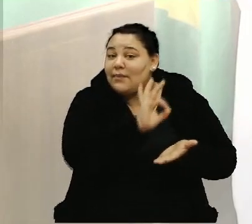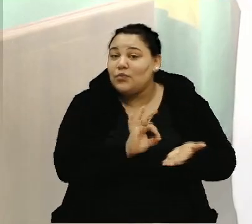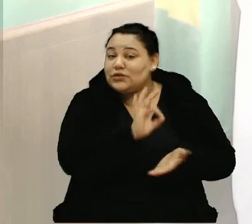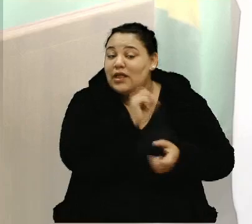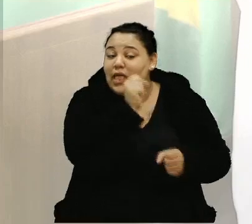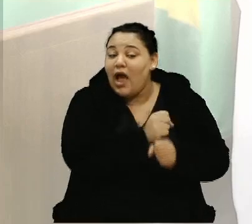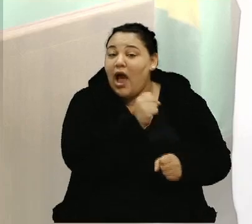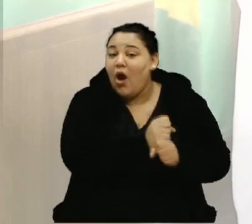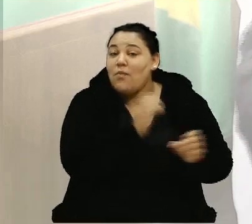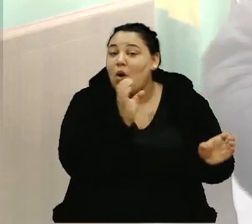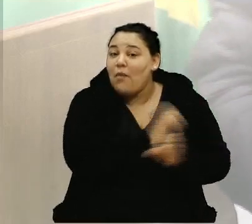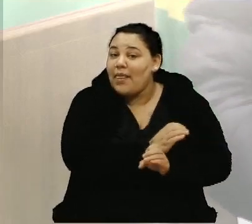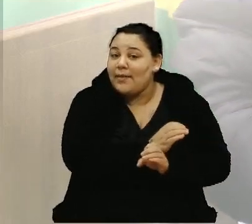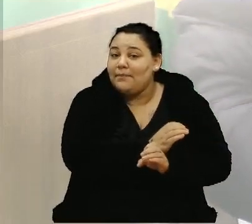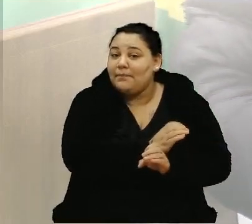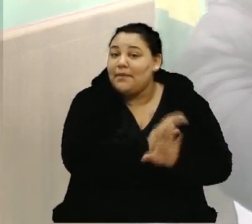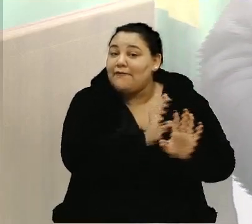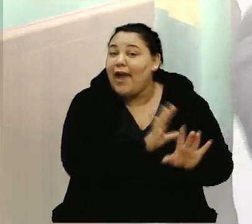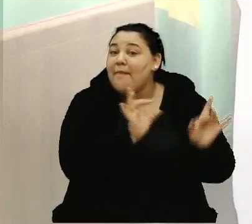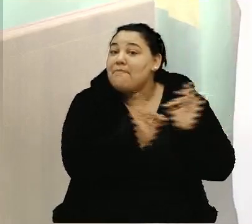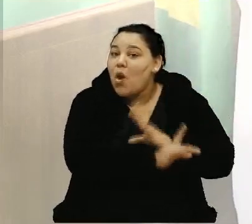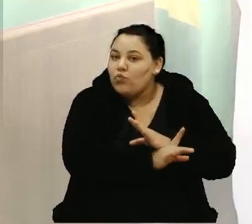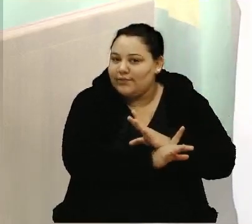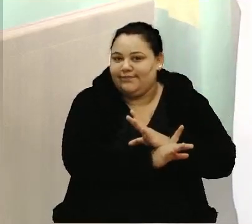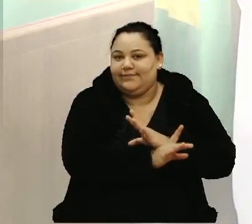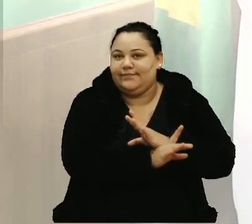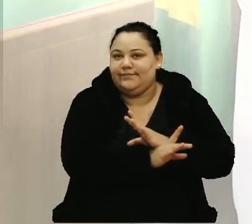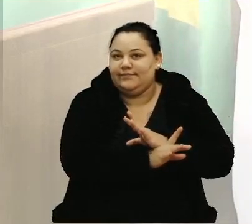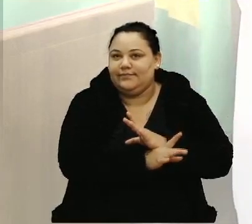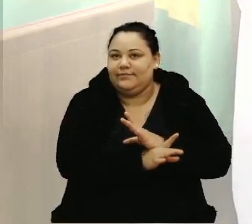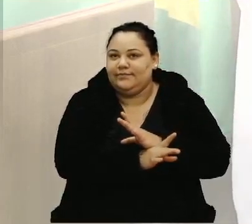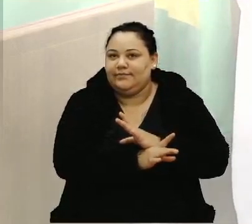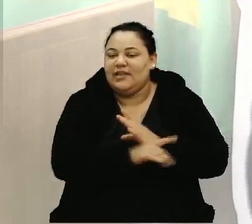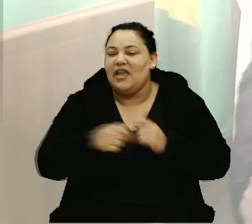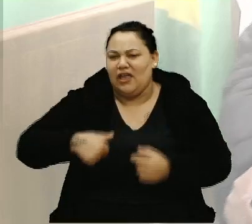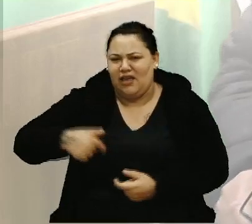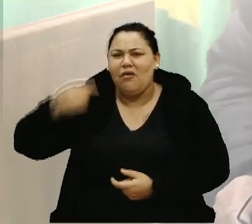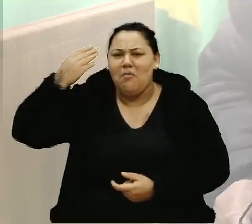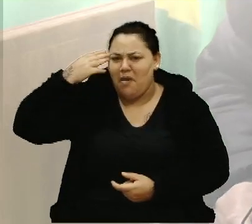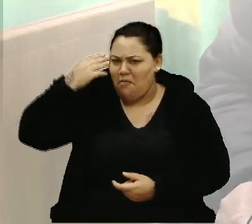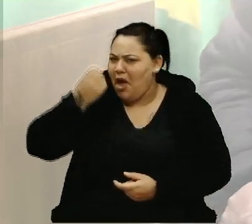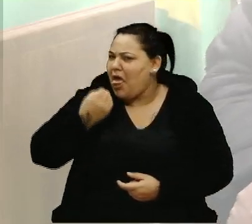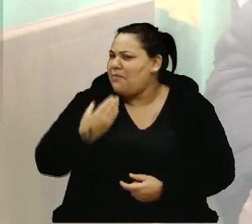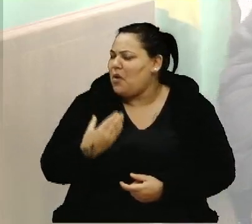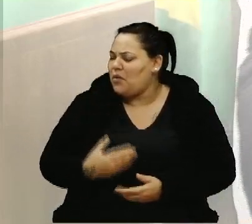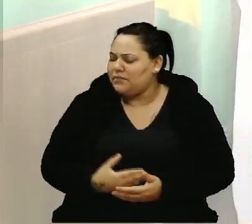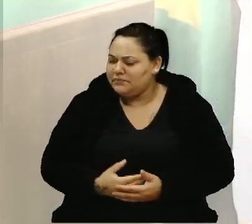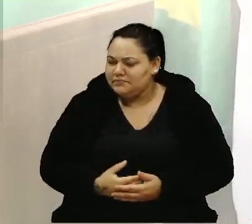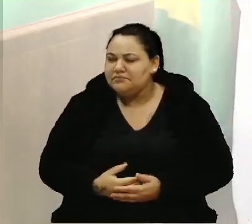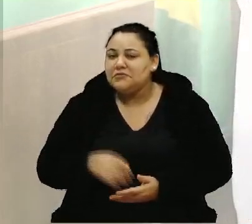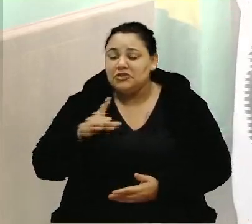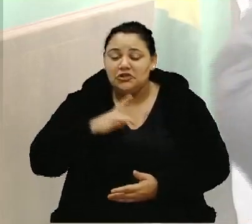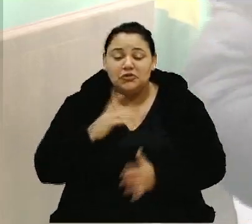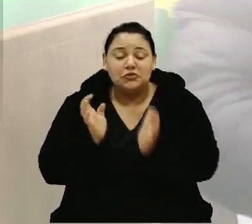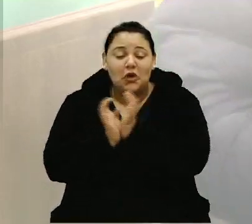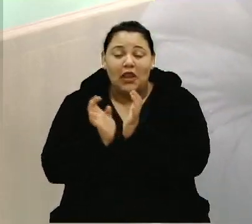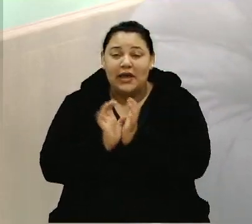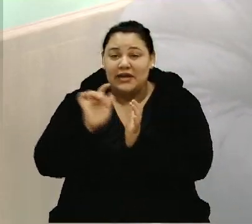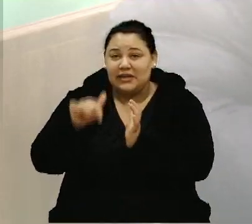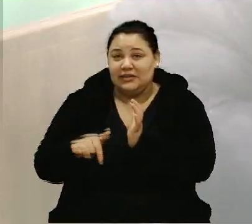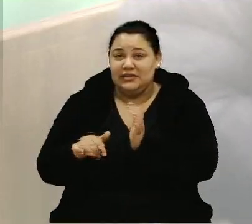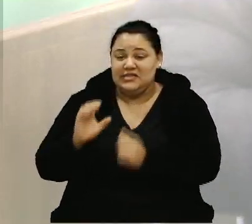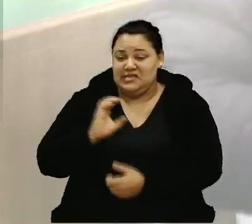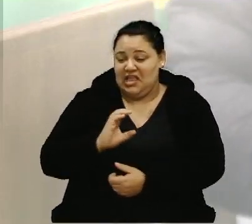obra. Agora, no início do governo 2021, eu tenho memória boa. Tinha uns colegas aqui,